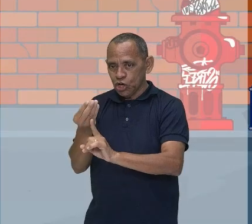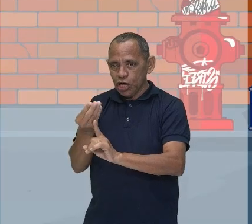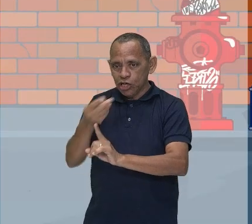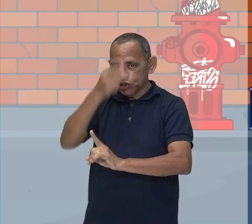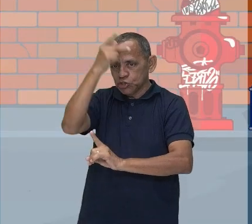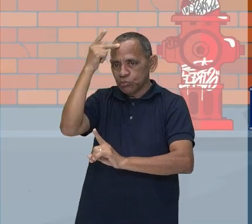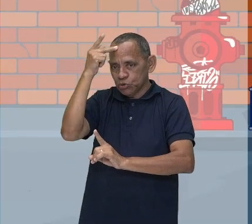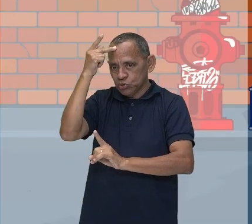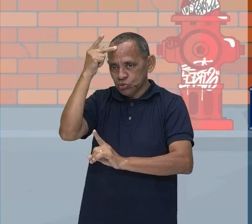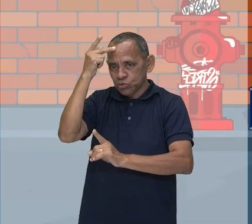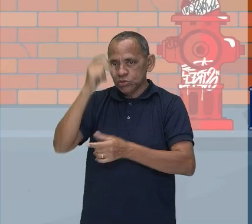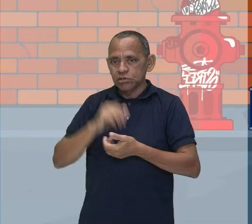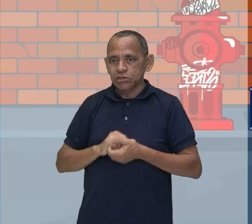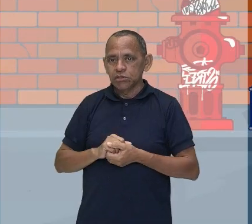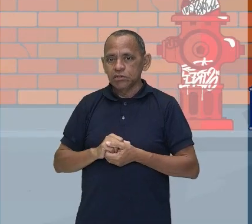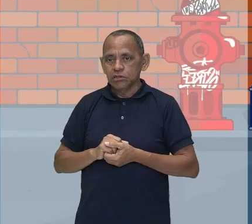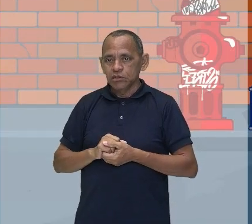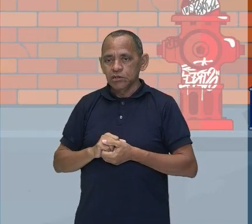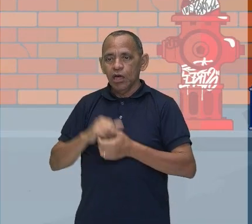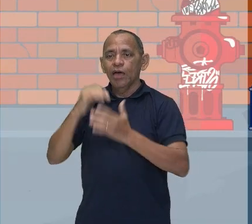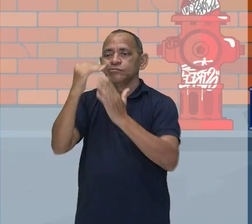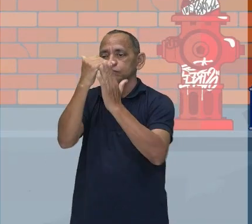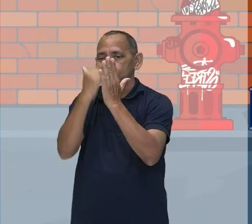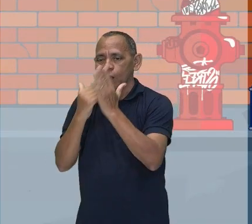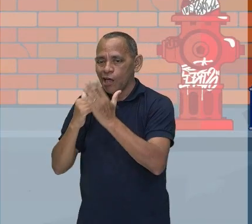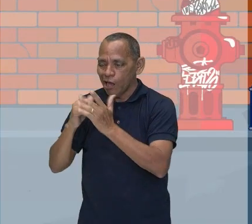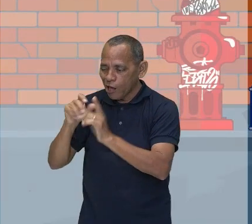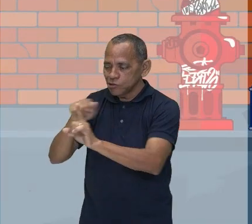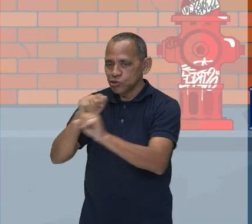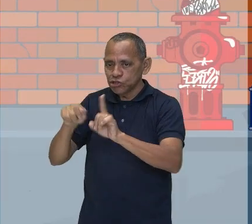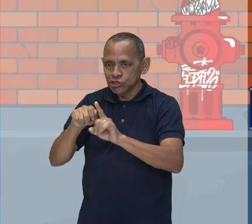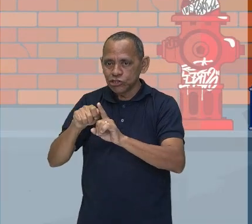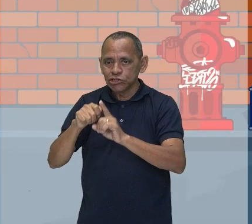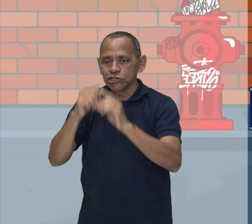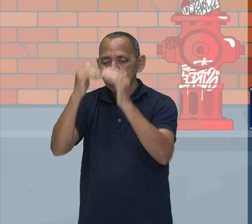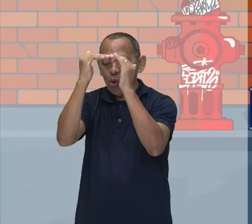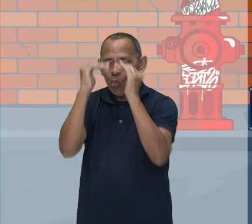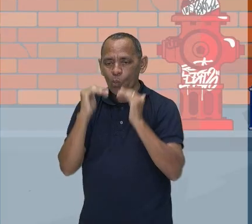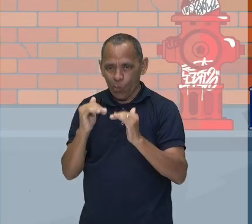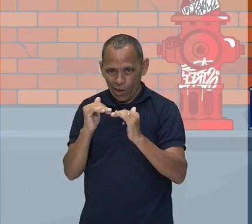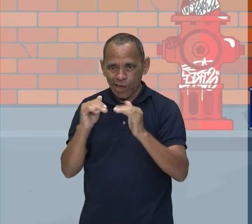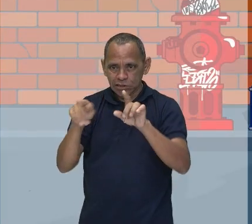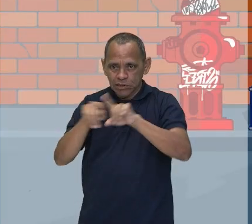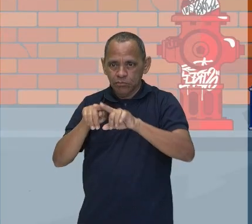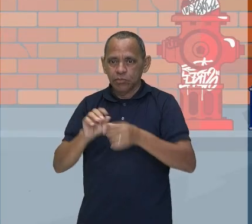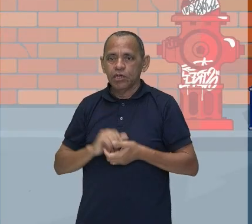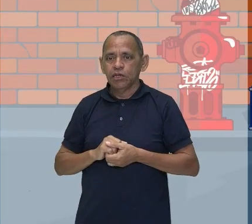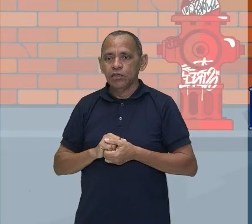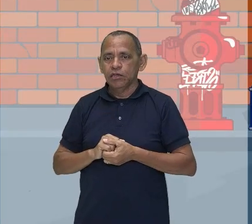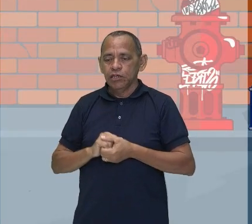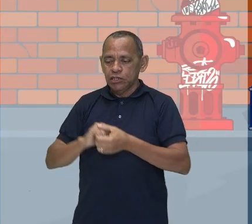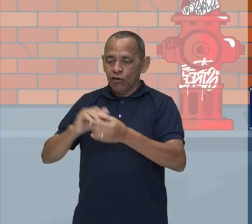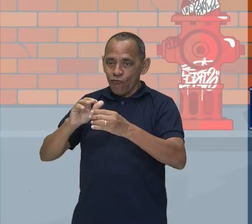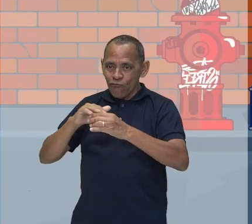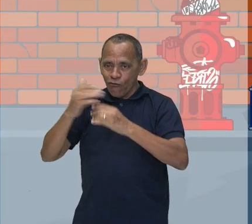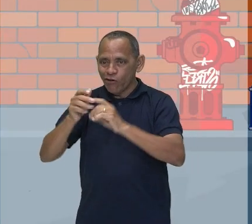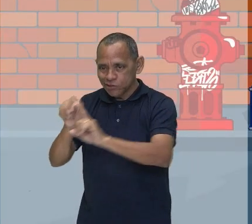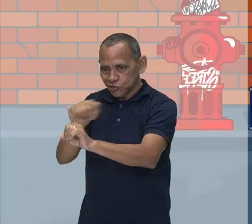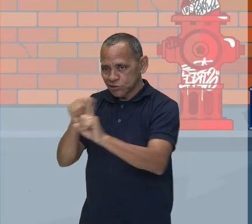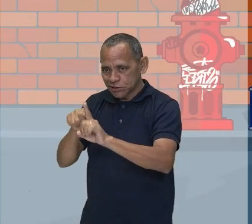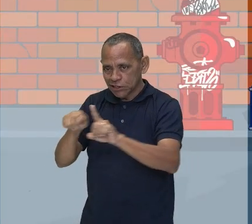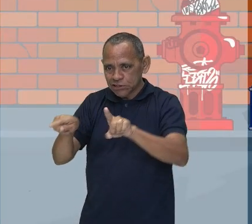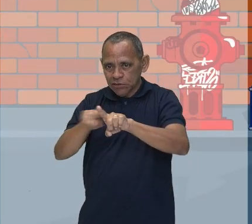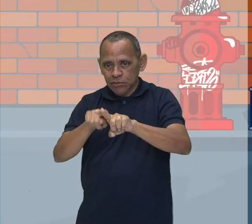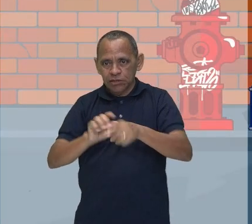de uma classe social mais baixa. Devido a isso, já se mostra a marginalização dessa classe, certo? E aí a gente vai ver, olha